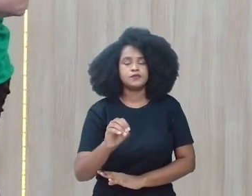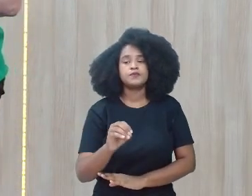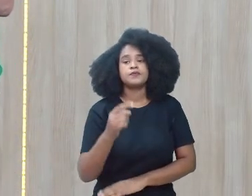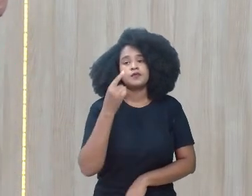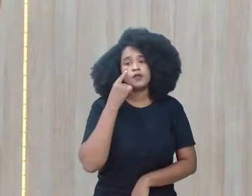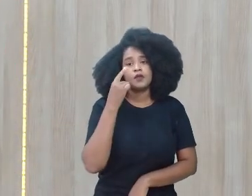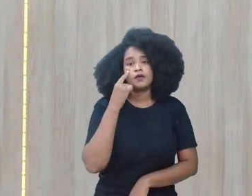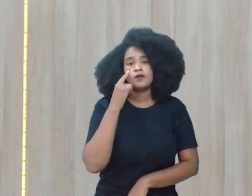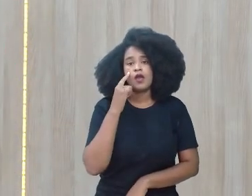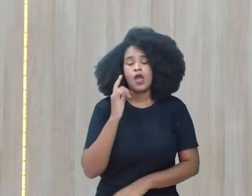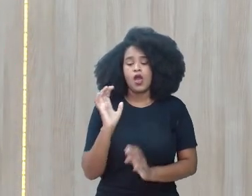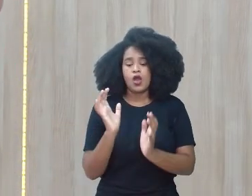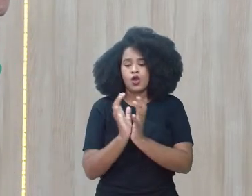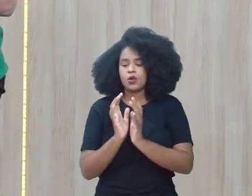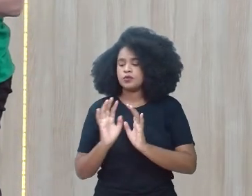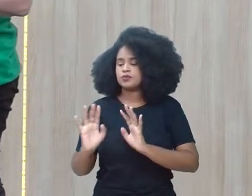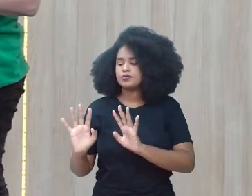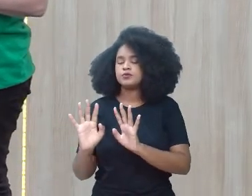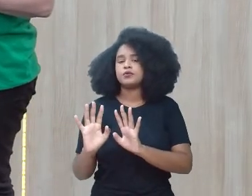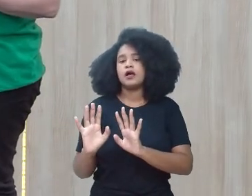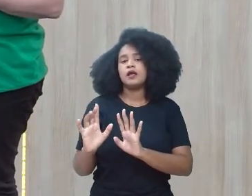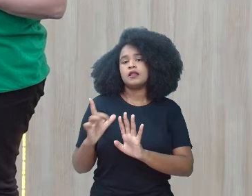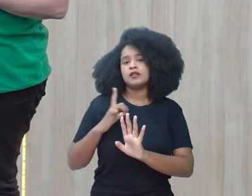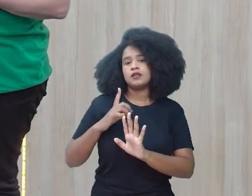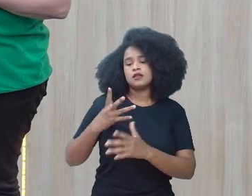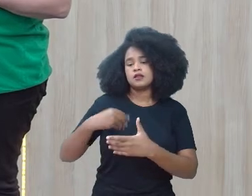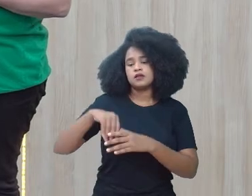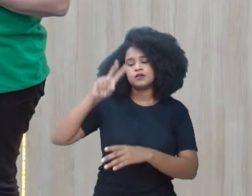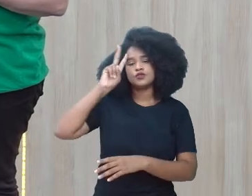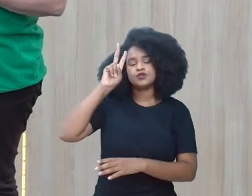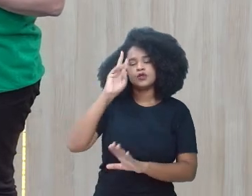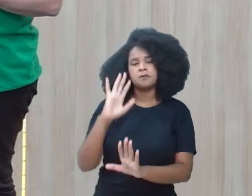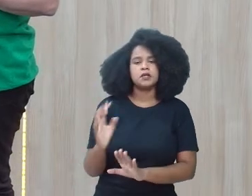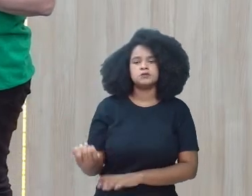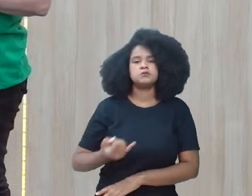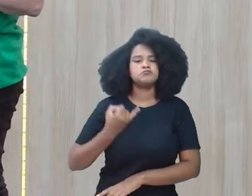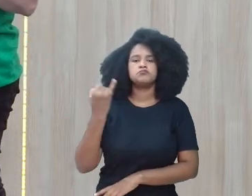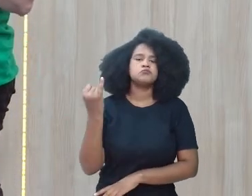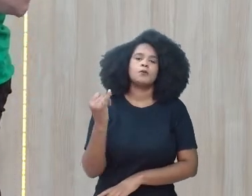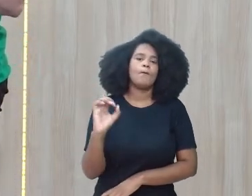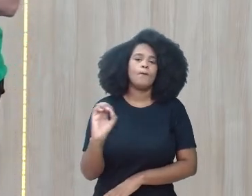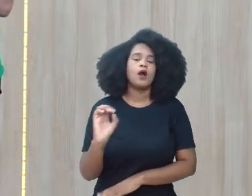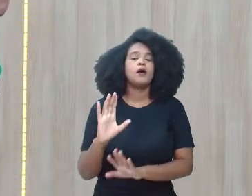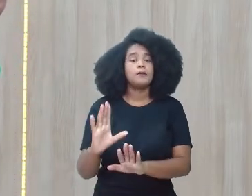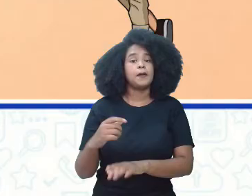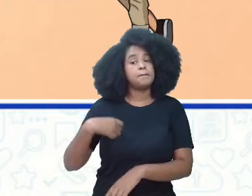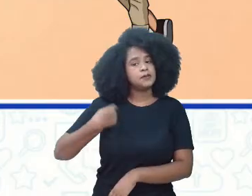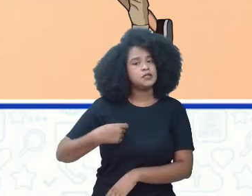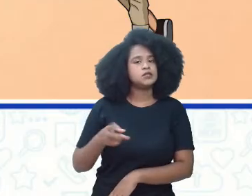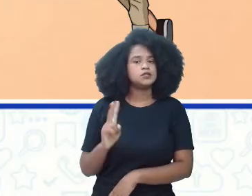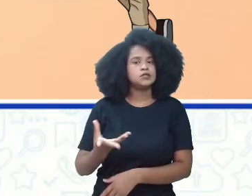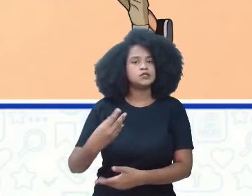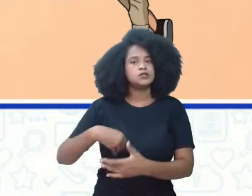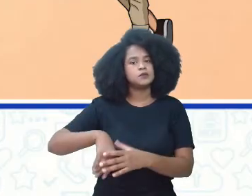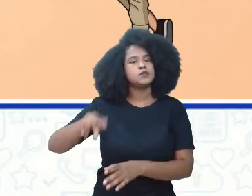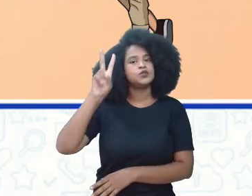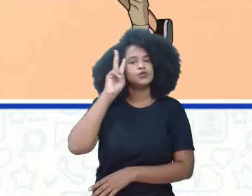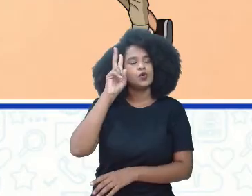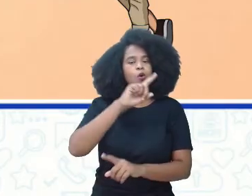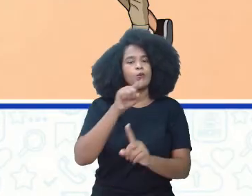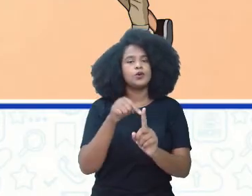Figurantes não desempenham um papel significativo, mas a sua presença é importante para